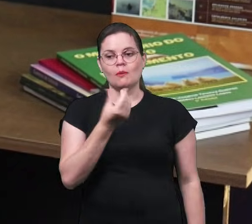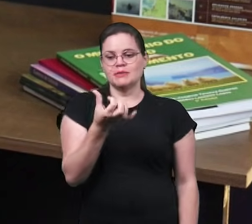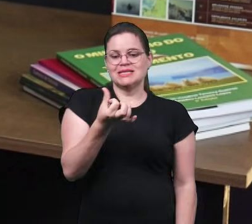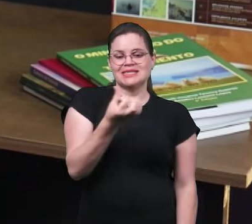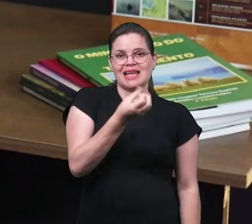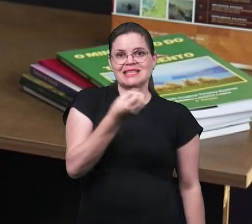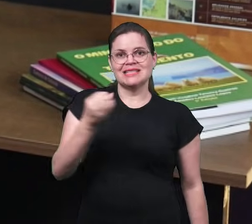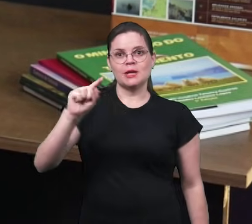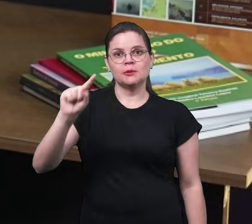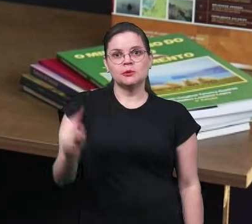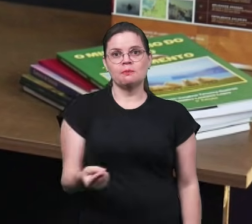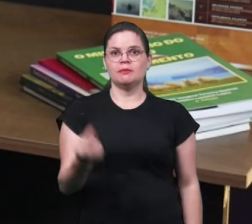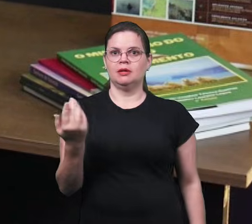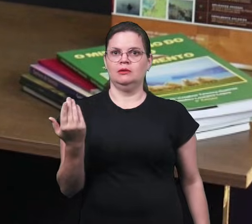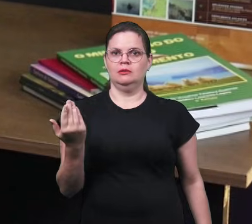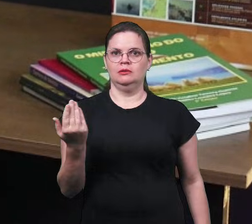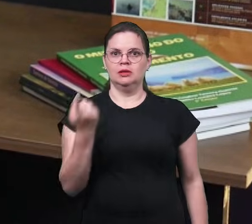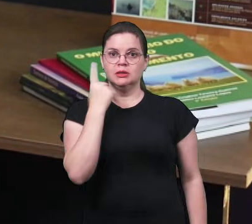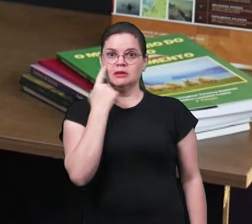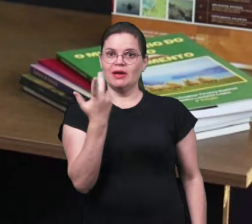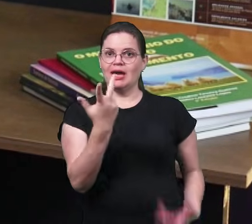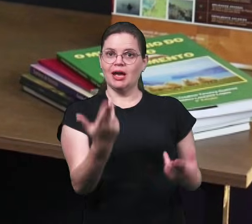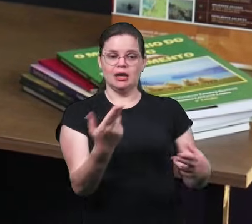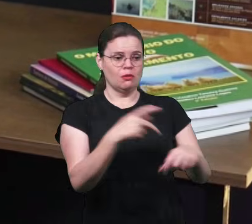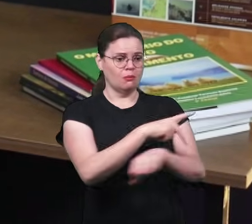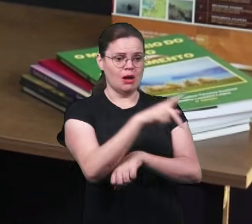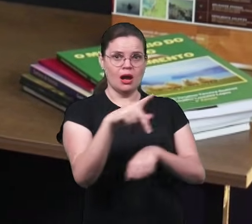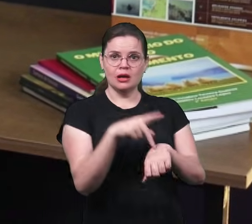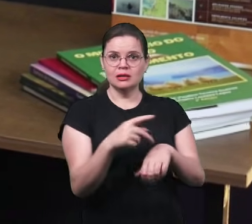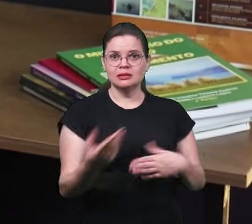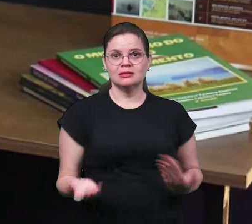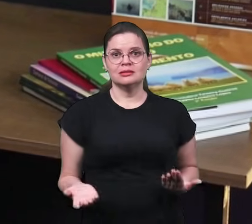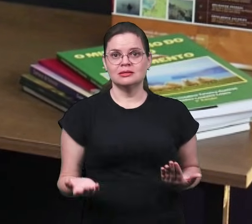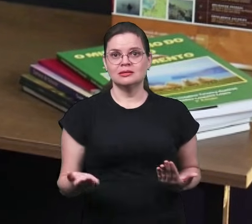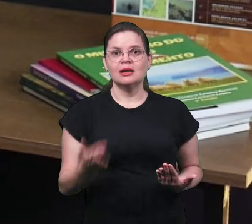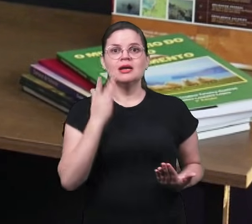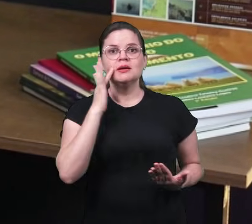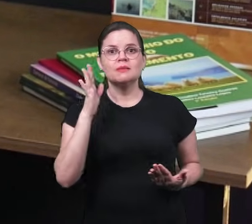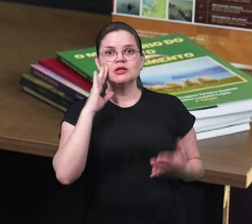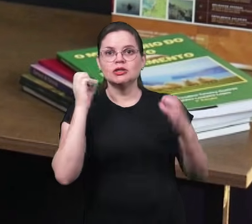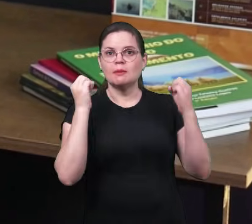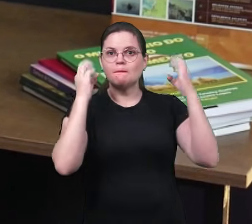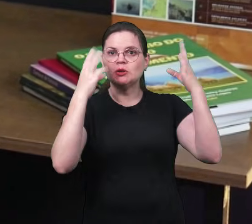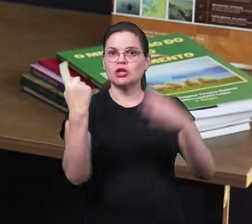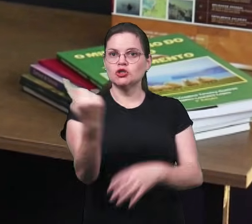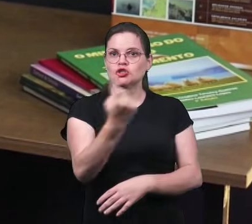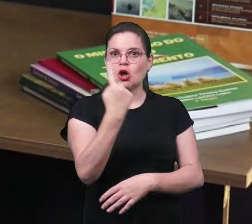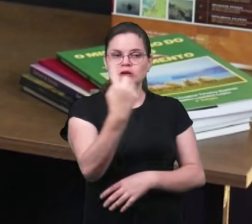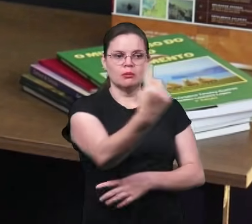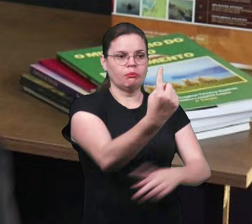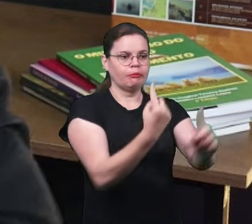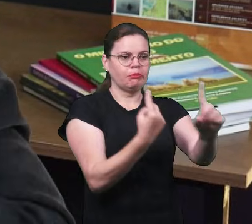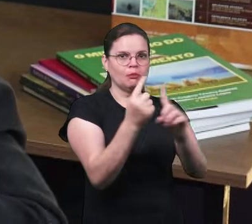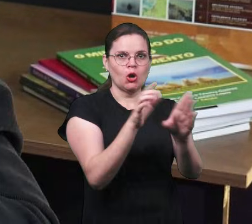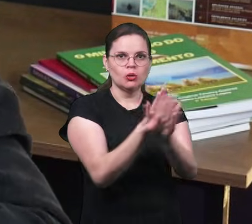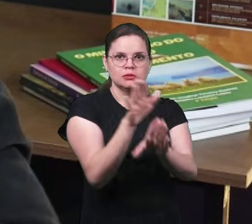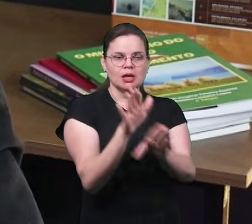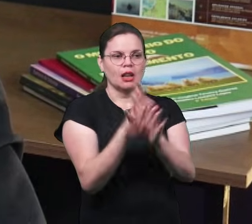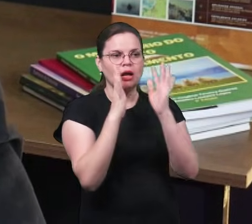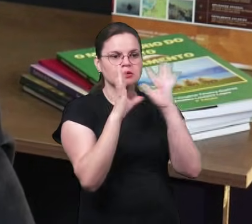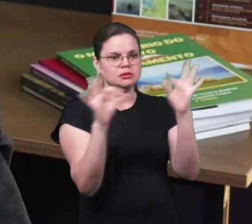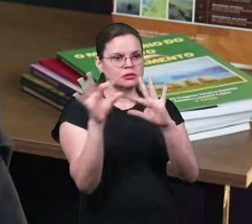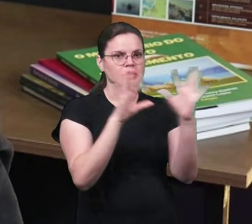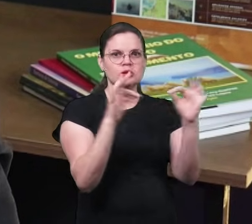Que Moisés sozinho teria que julgar, aconselhar, assistir, discernir, porque havia